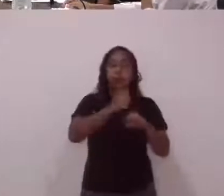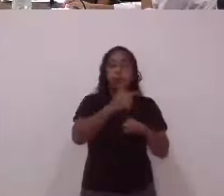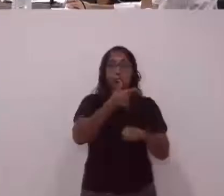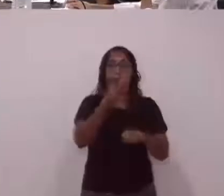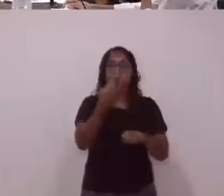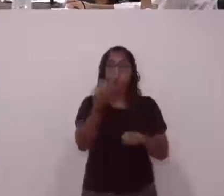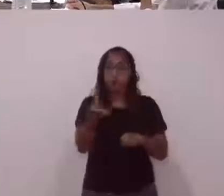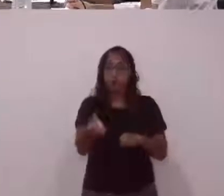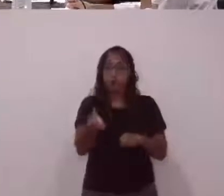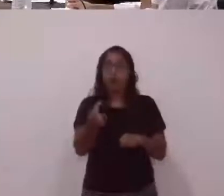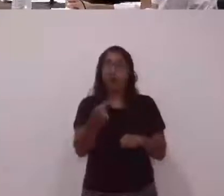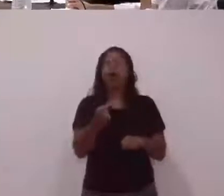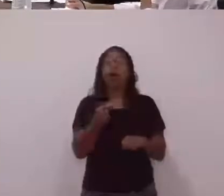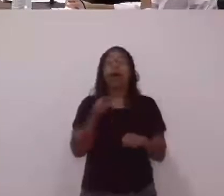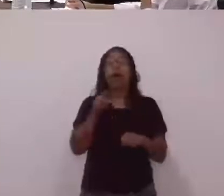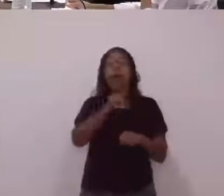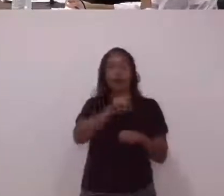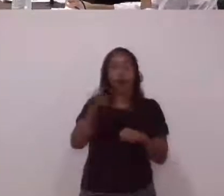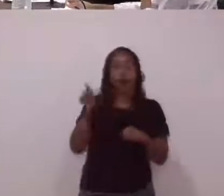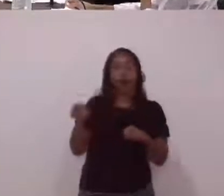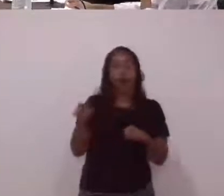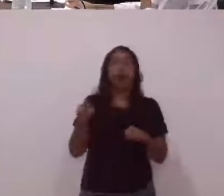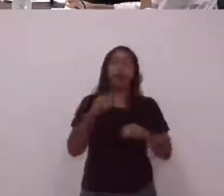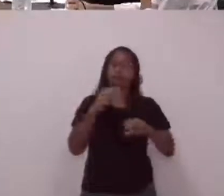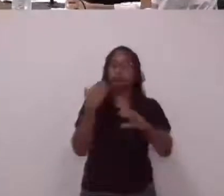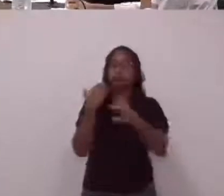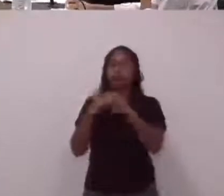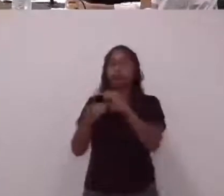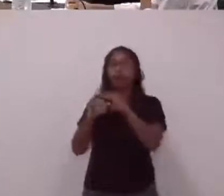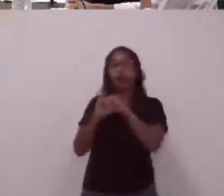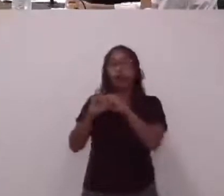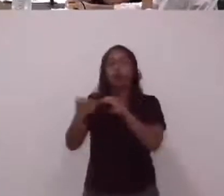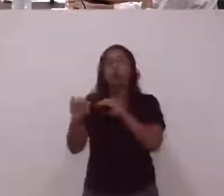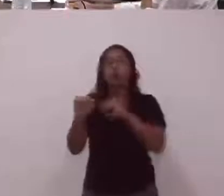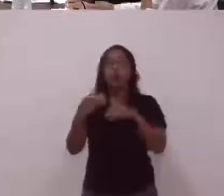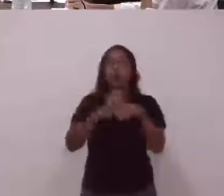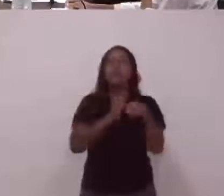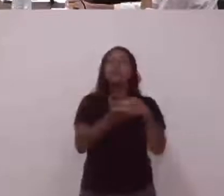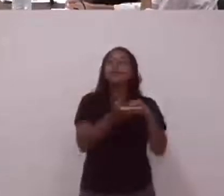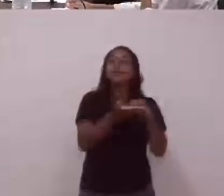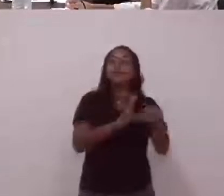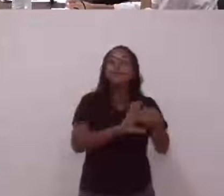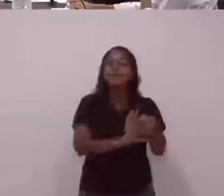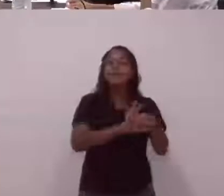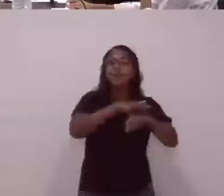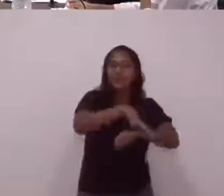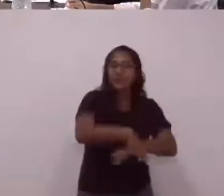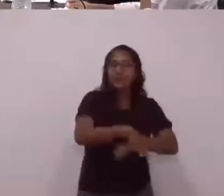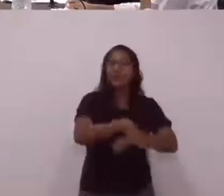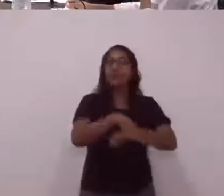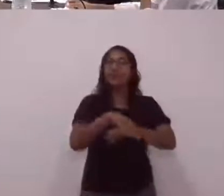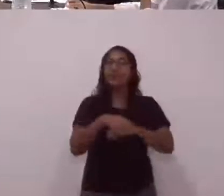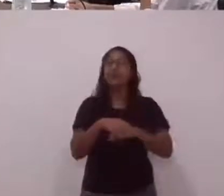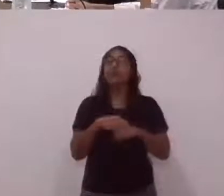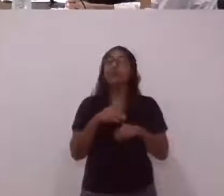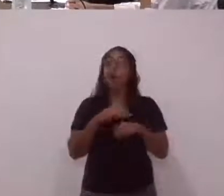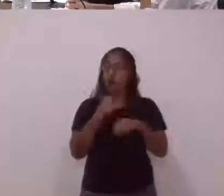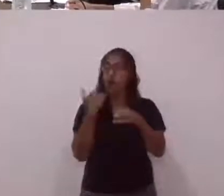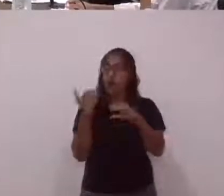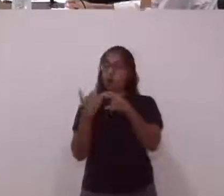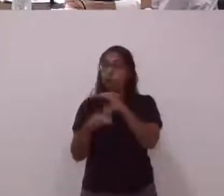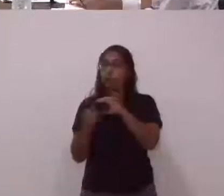conhecimento formal e equívoco das exigências da Secretaria de Segurança Pública para a ocupação do imóvel,